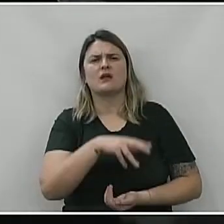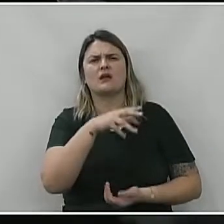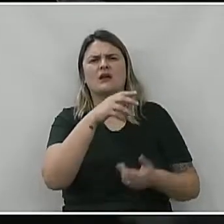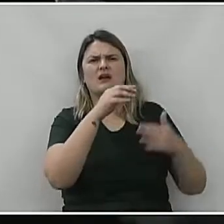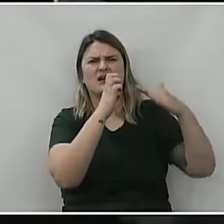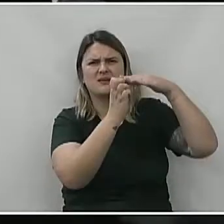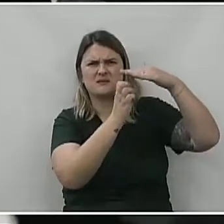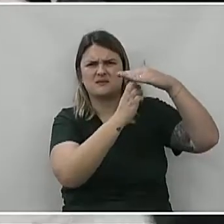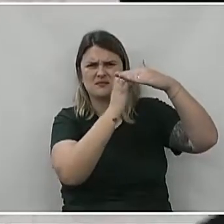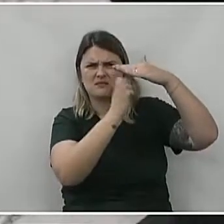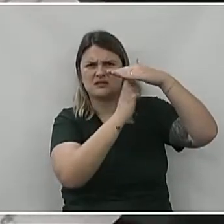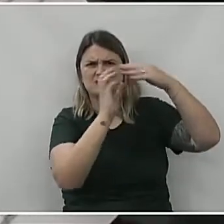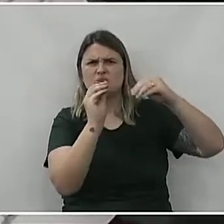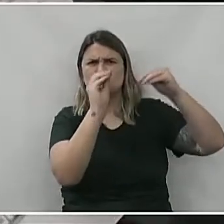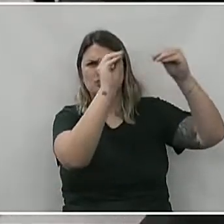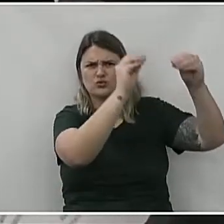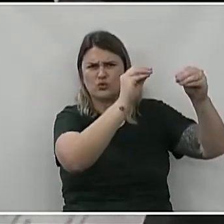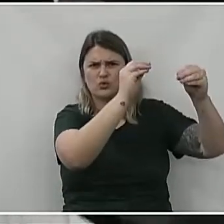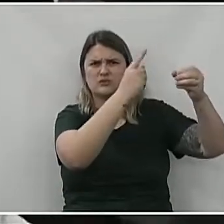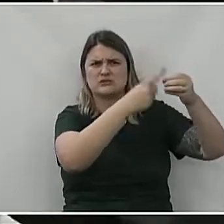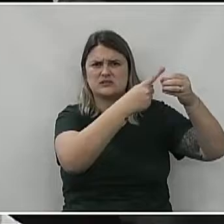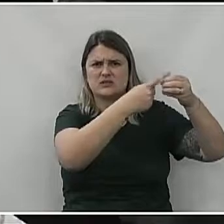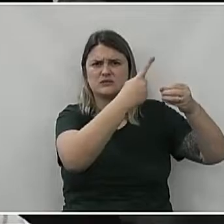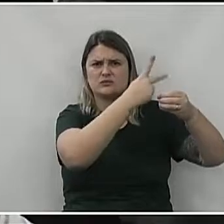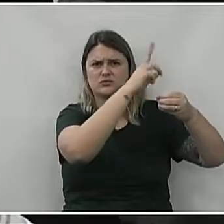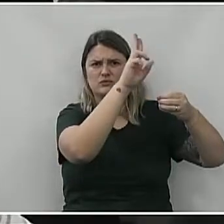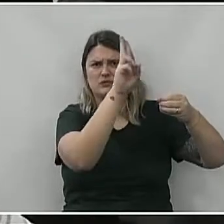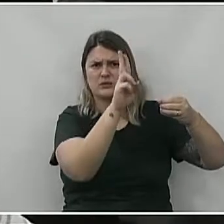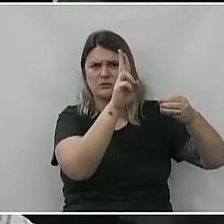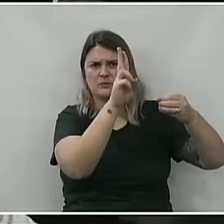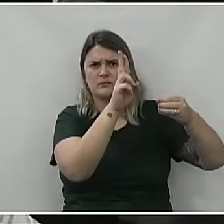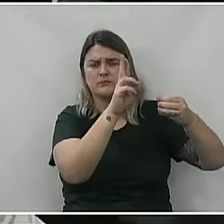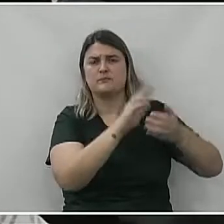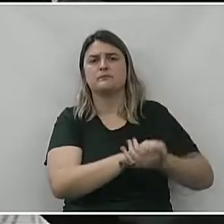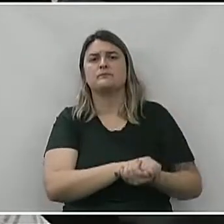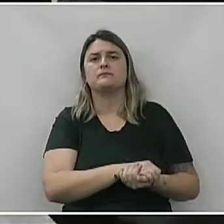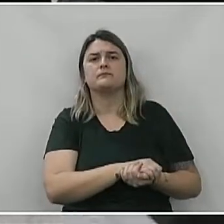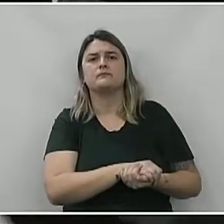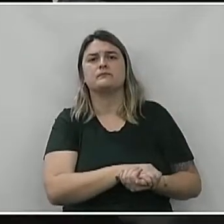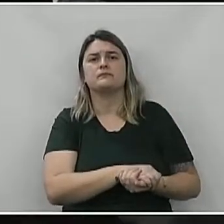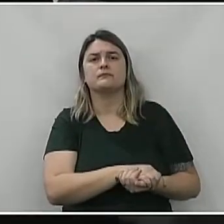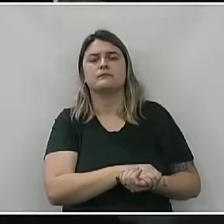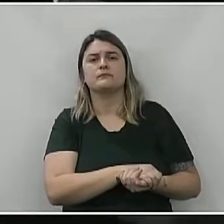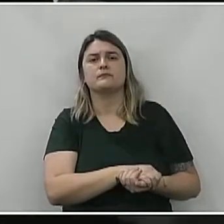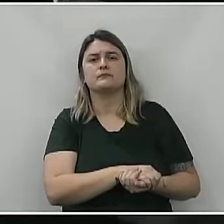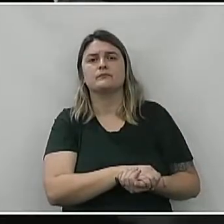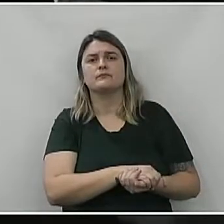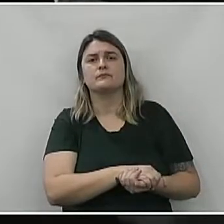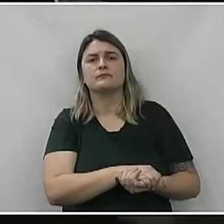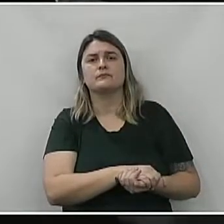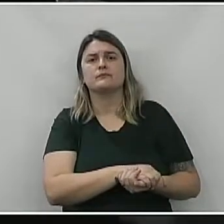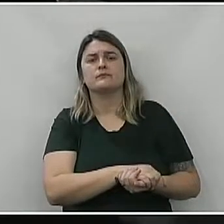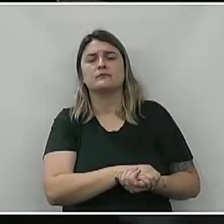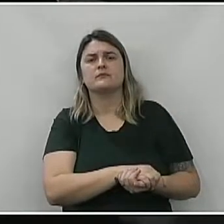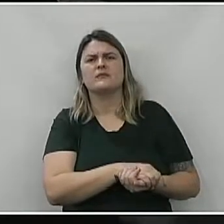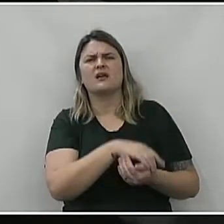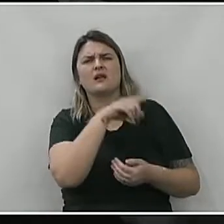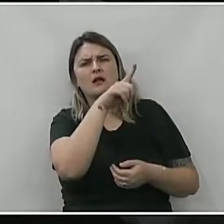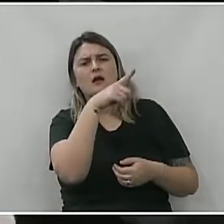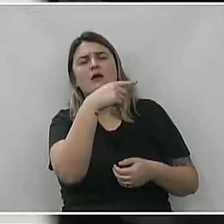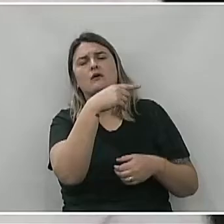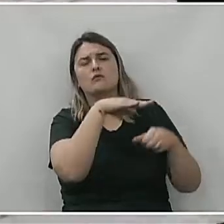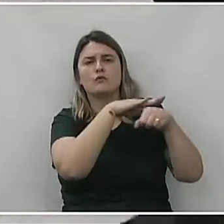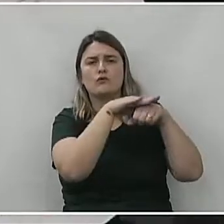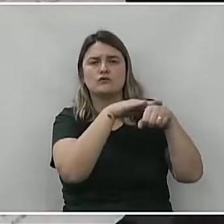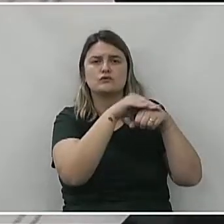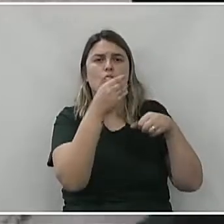sentido, ficou em Portunhão, né? Sentido ali área industrial de Portunhão. E lá a gente conversou então